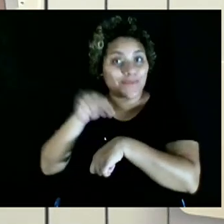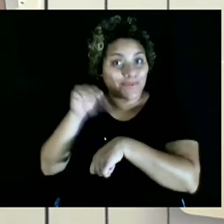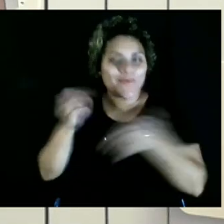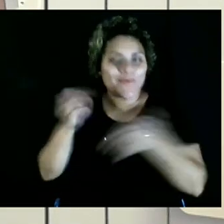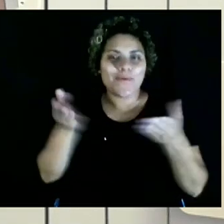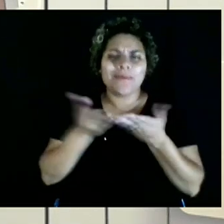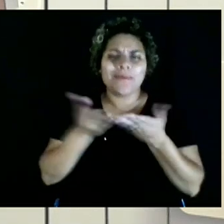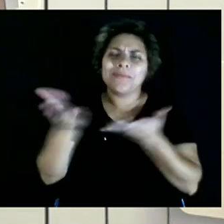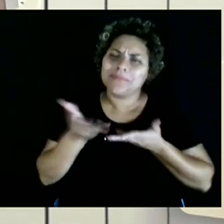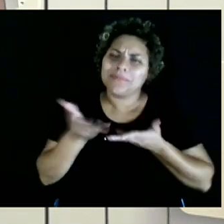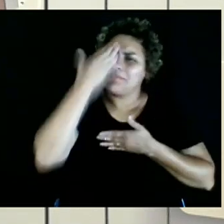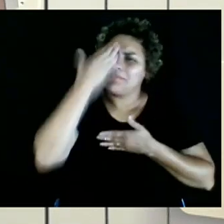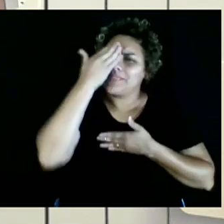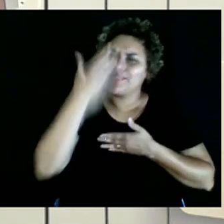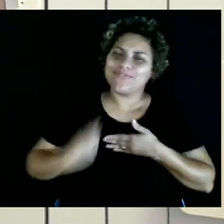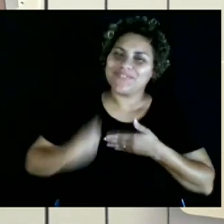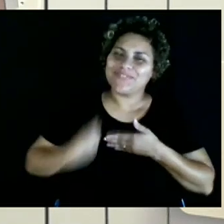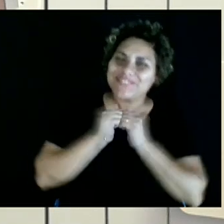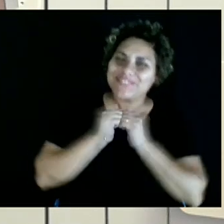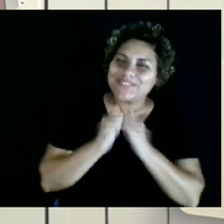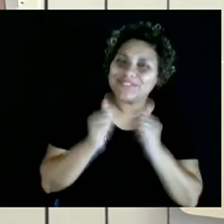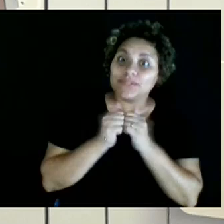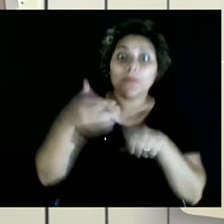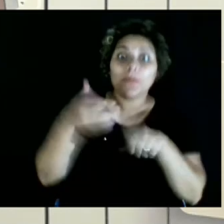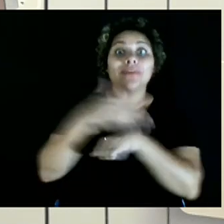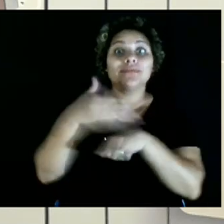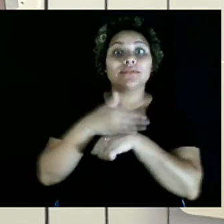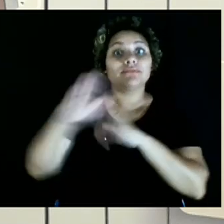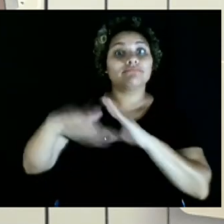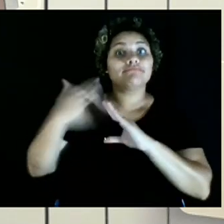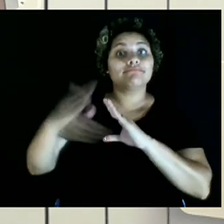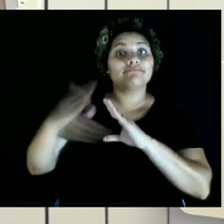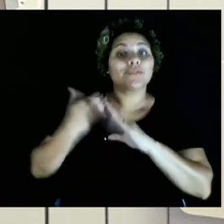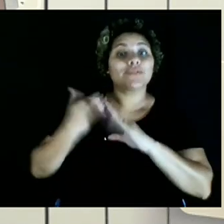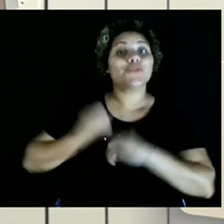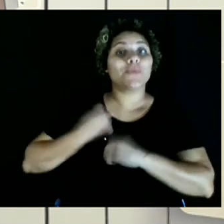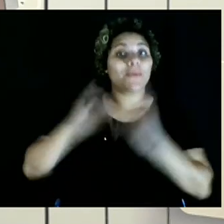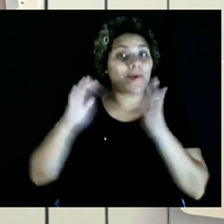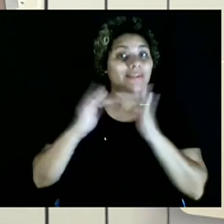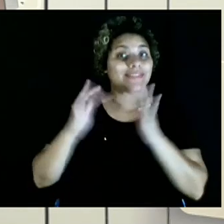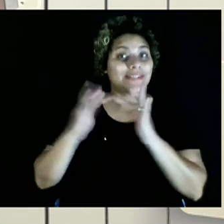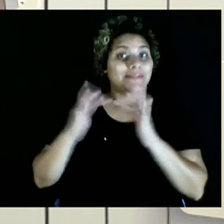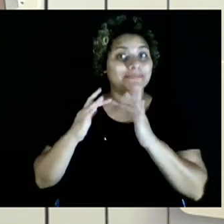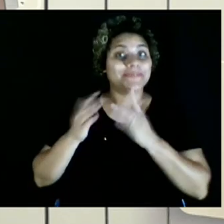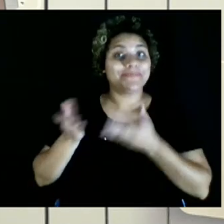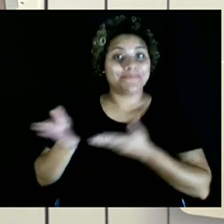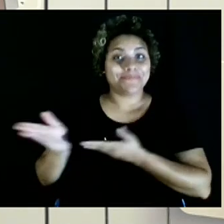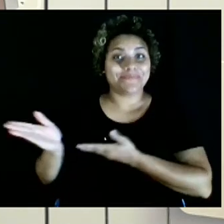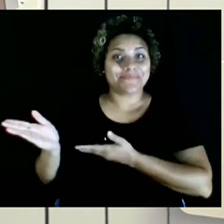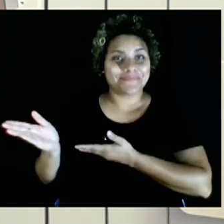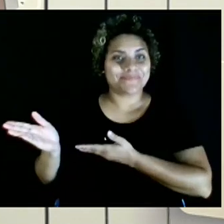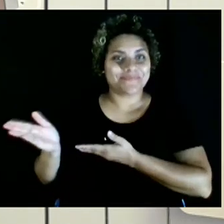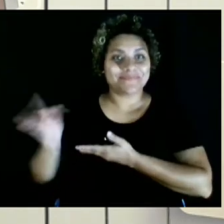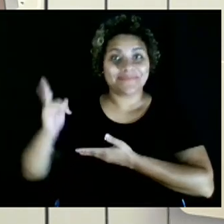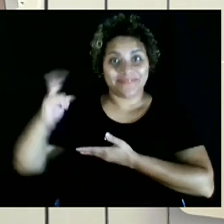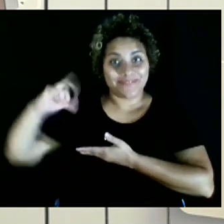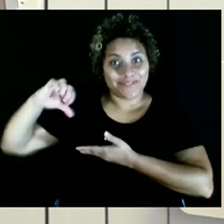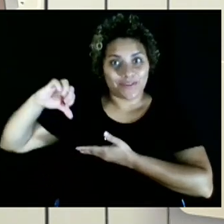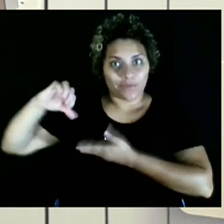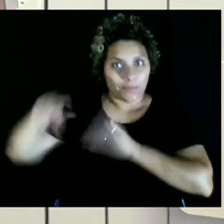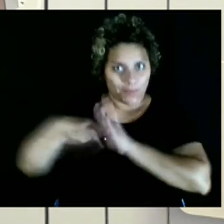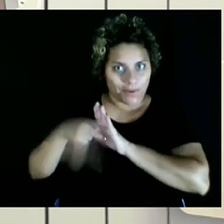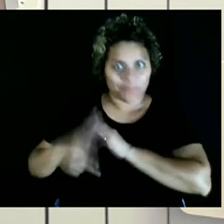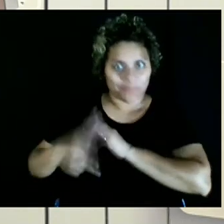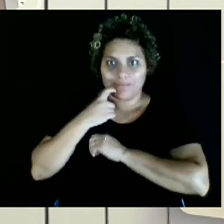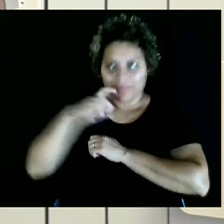participe. Mande a sua mensagem para o número do nosso WhatsApp. 19 é o nosso DDD, para você que é de Campinas e região,